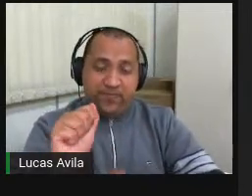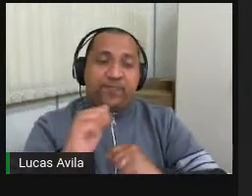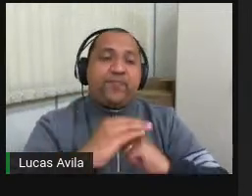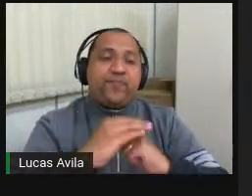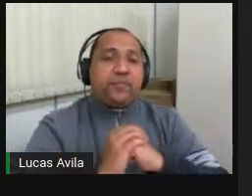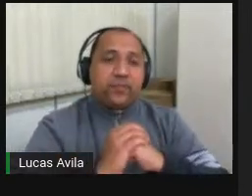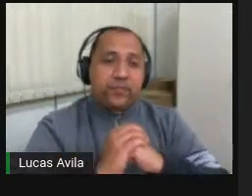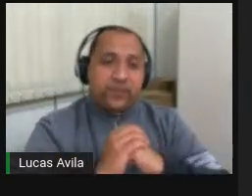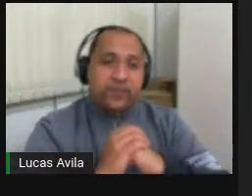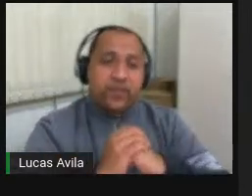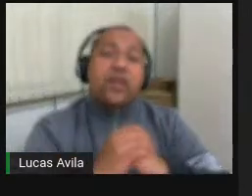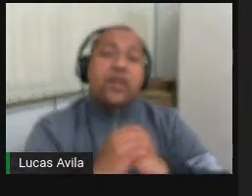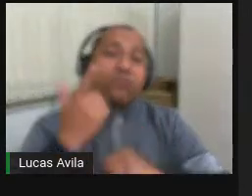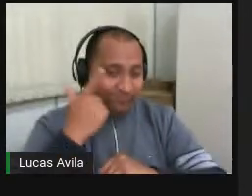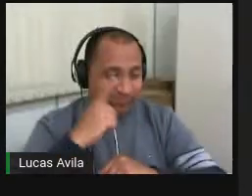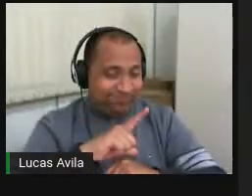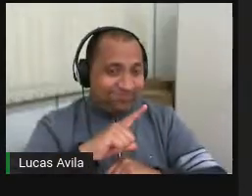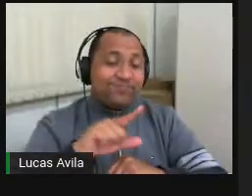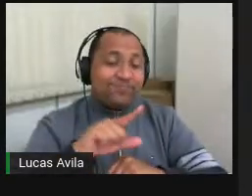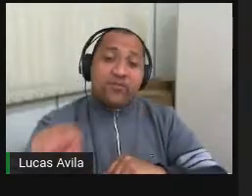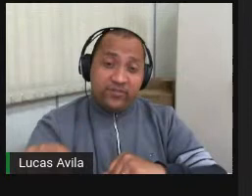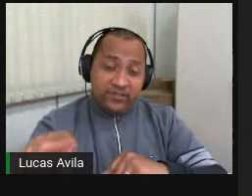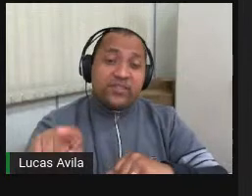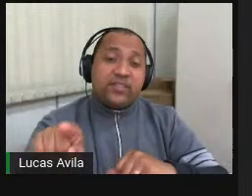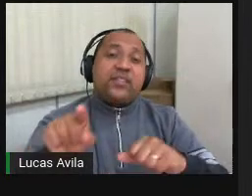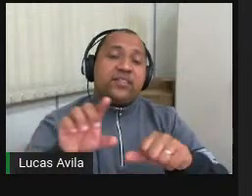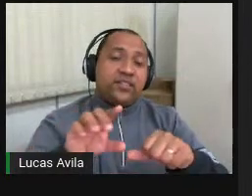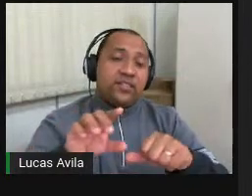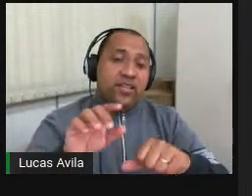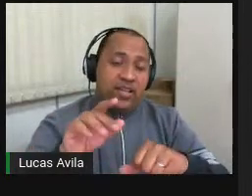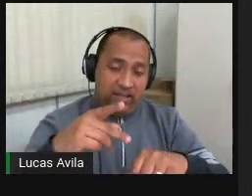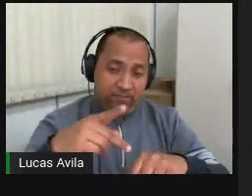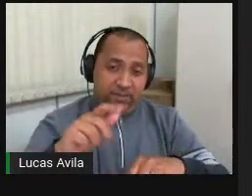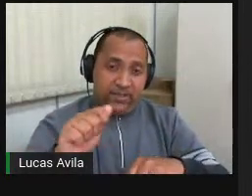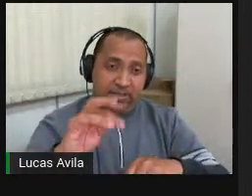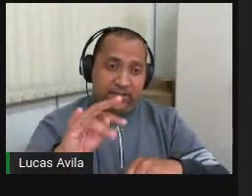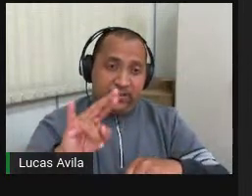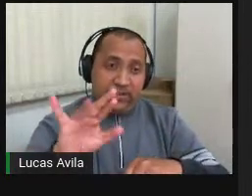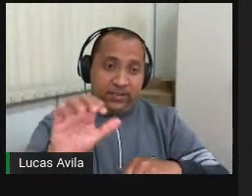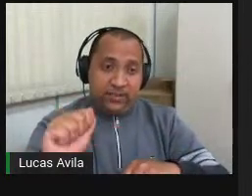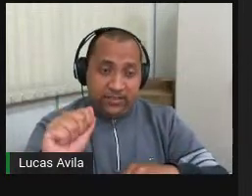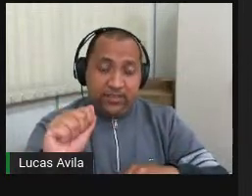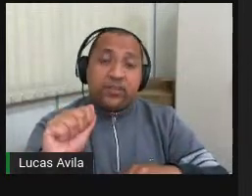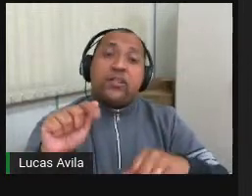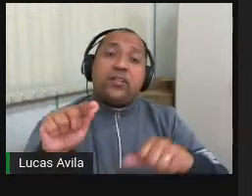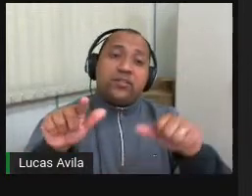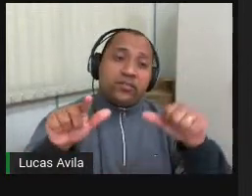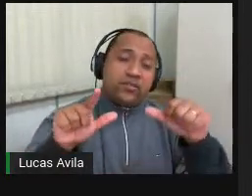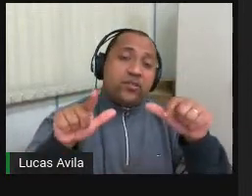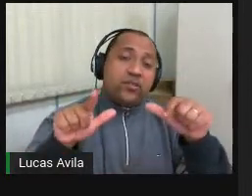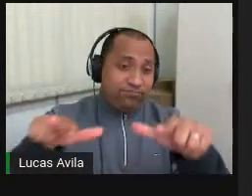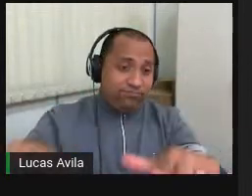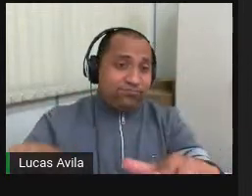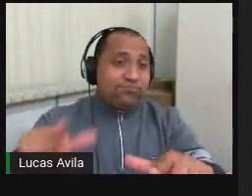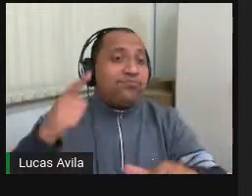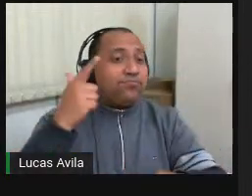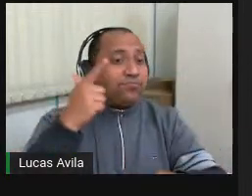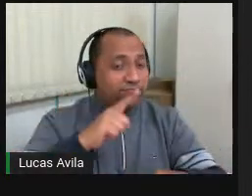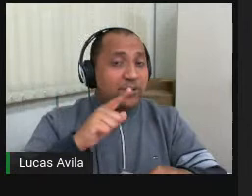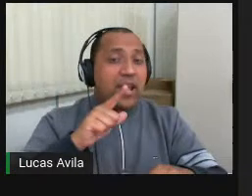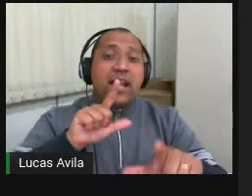Confiro a Patrícia Argentina da Costa Brum o grau de licenciado em